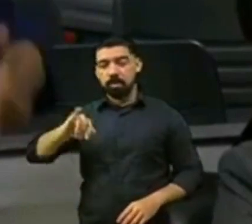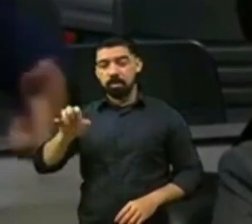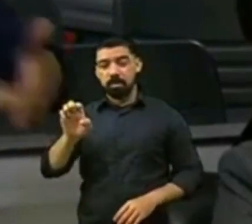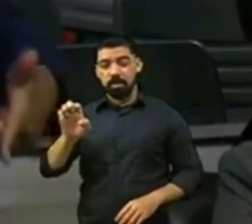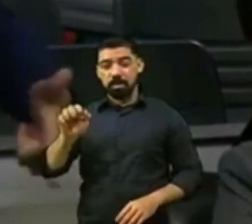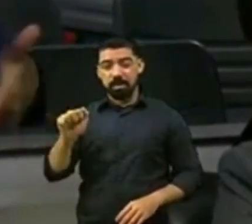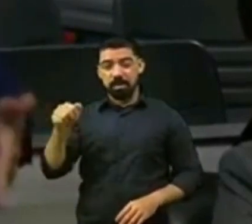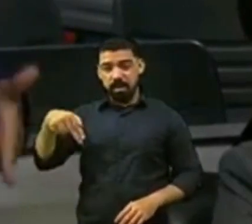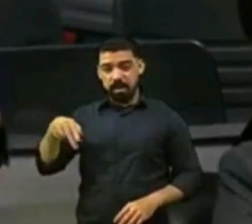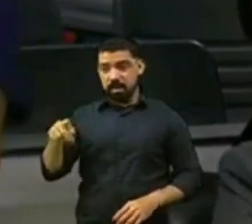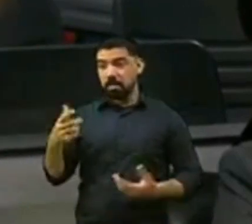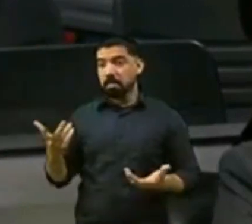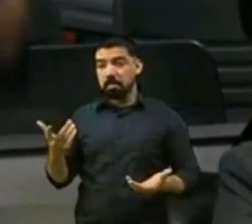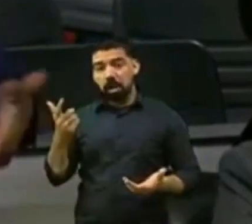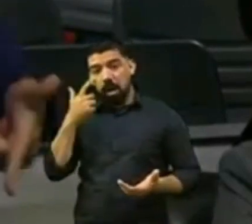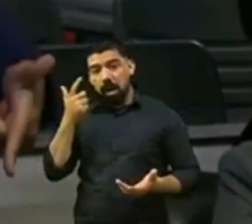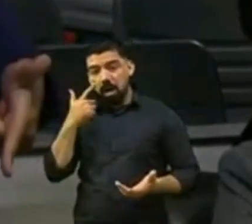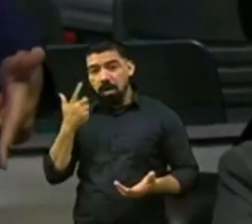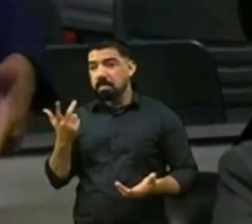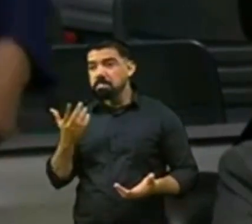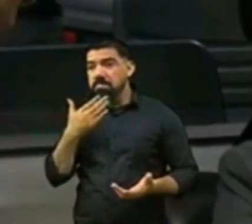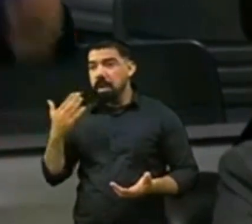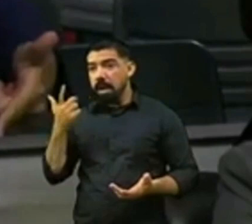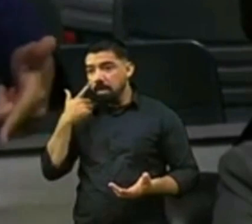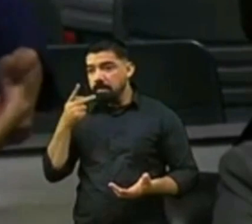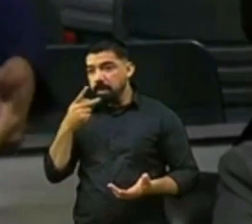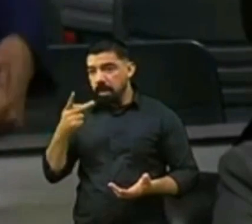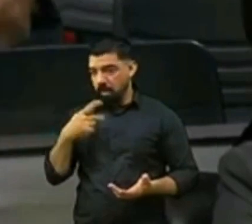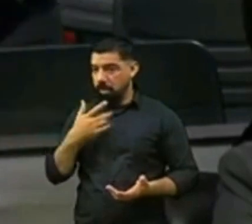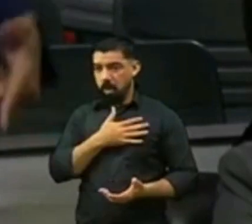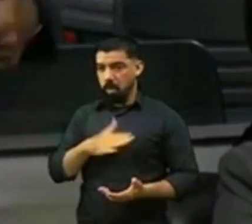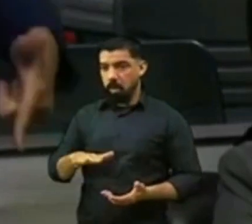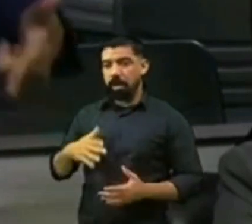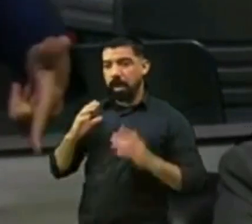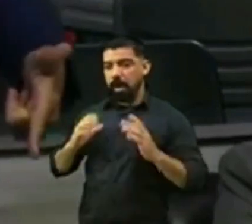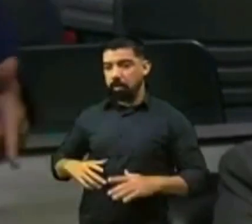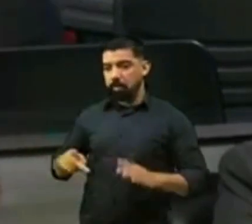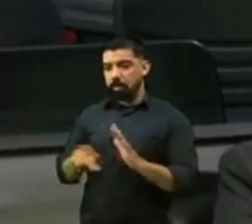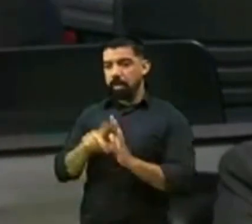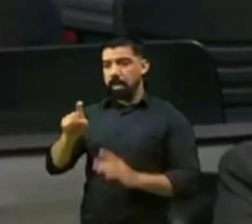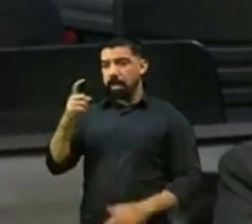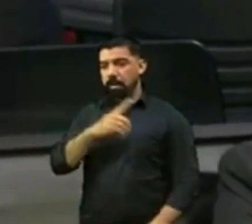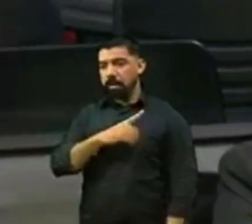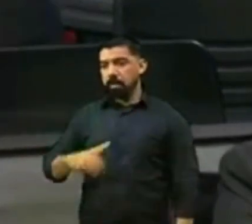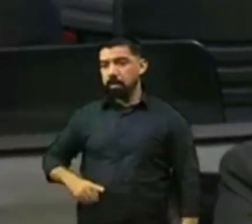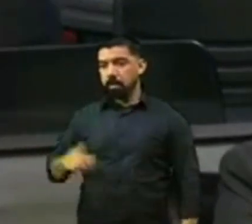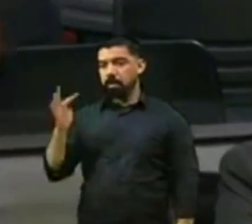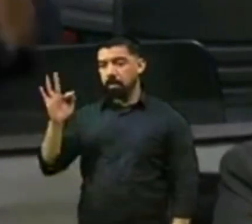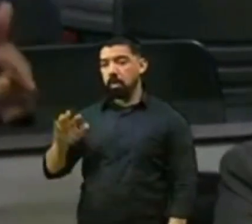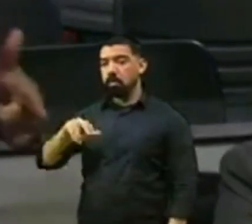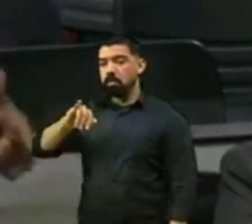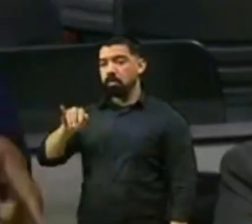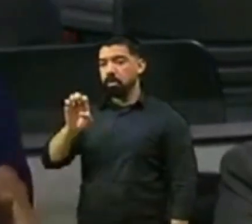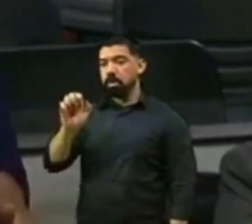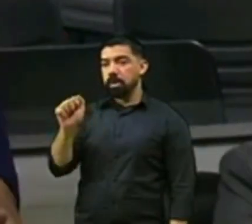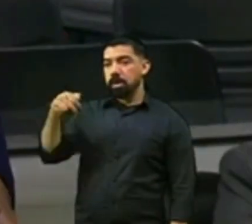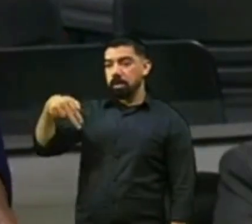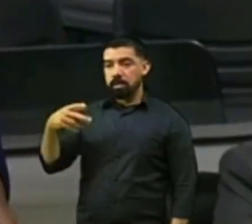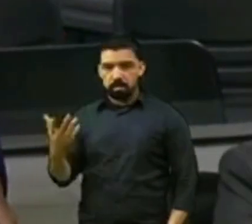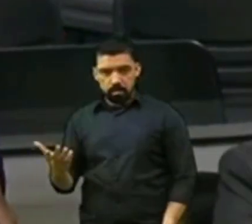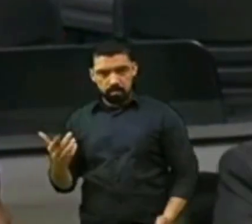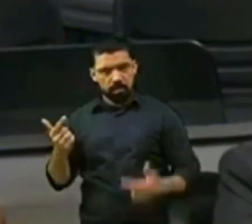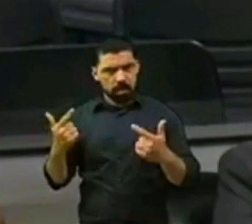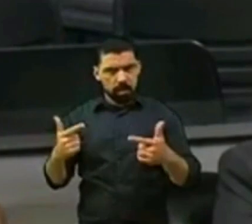Eu queria ver um deputado do PT dizendo: eu repudio a atitude do ex-deputado federal Jean Willis. Eu repudio